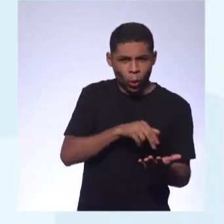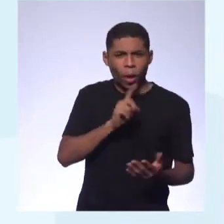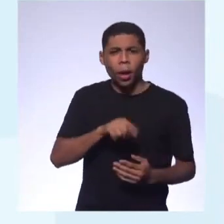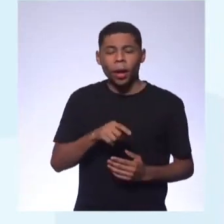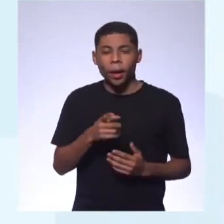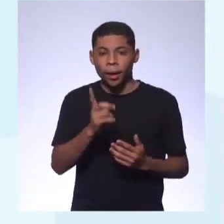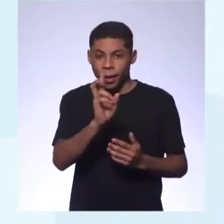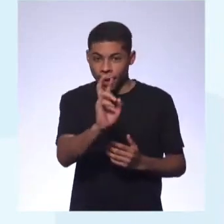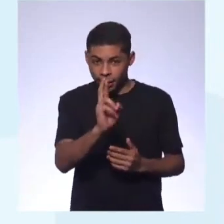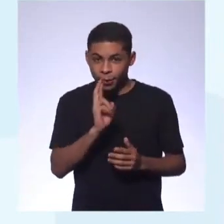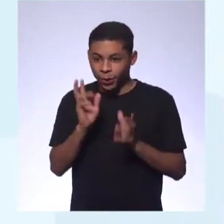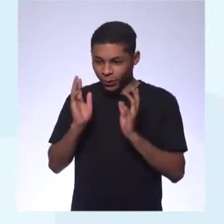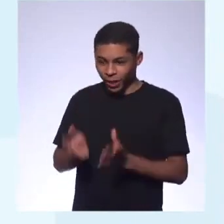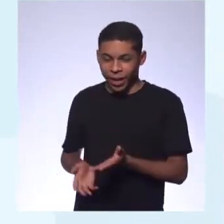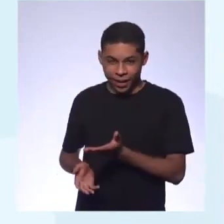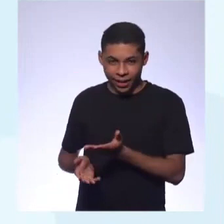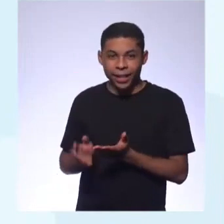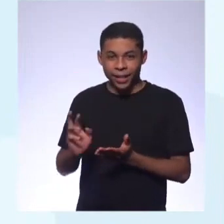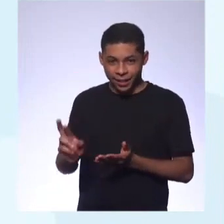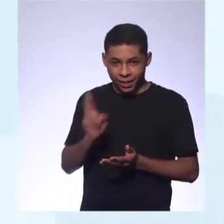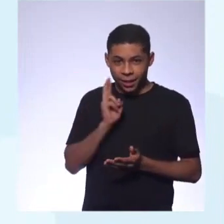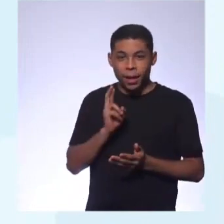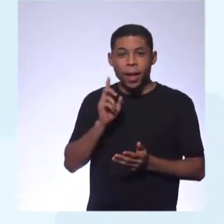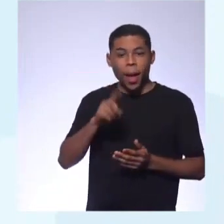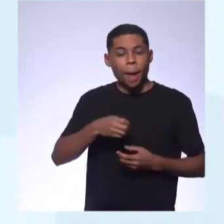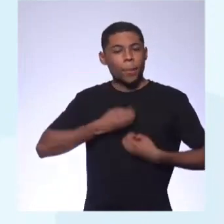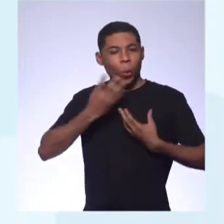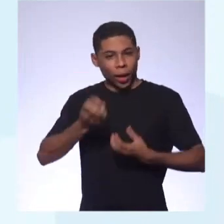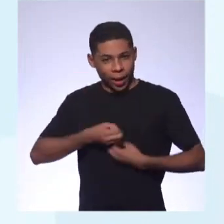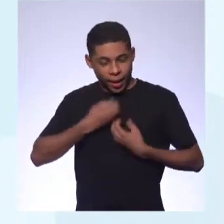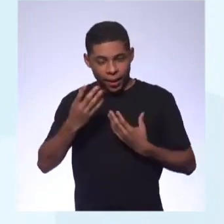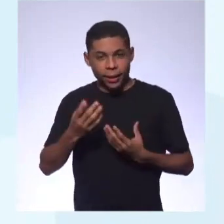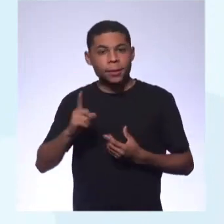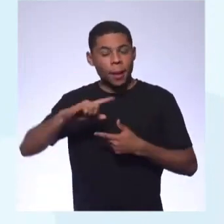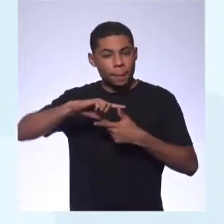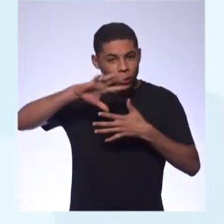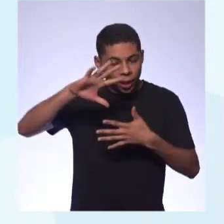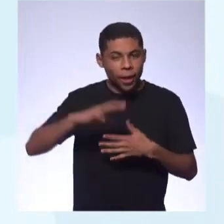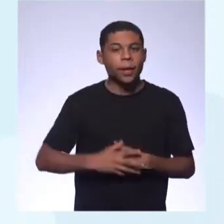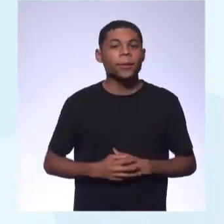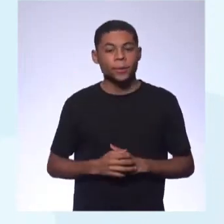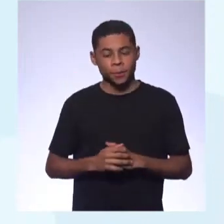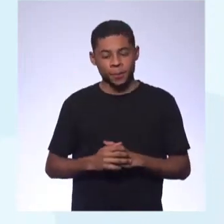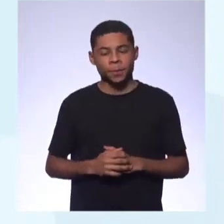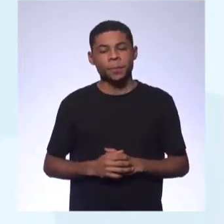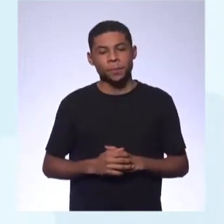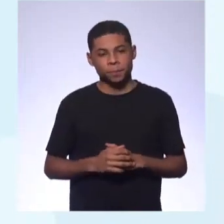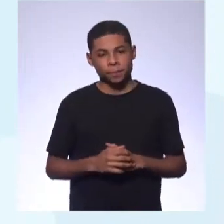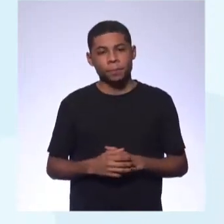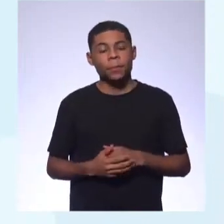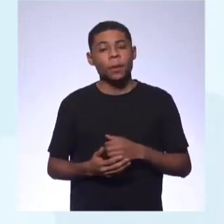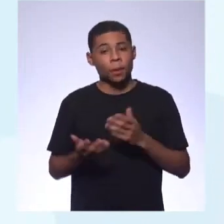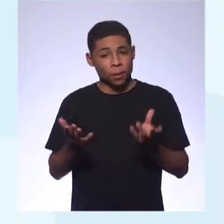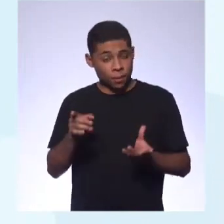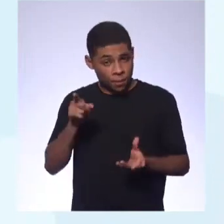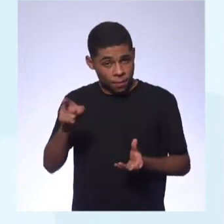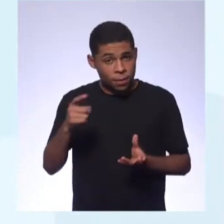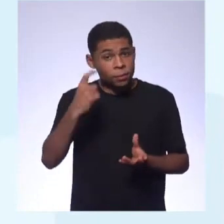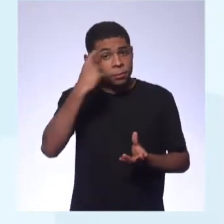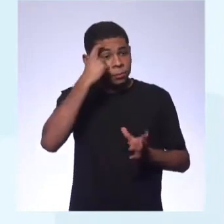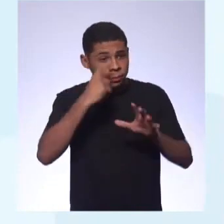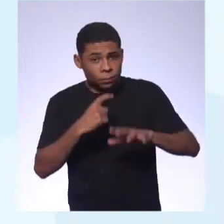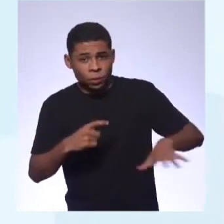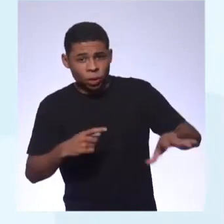Já responderam aqui, né? Que foi um poeta modernista, né? Então, ele também estava rompendo com os